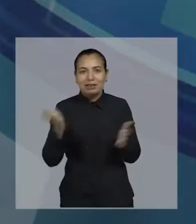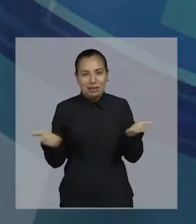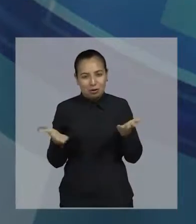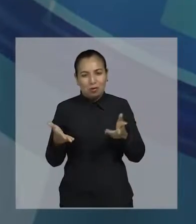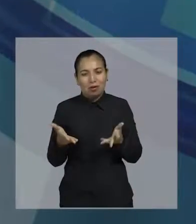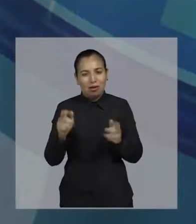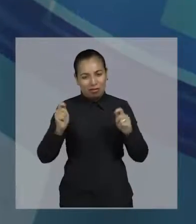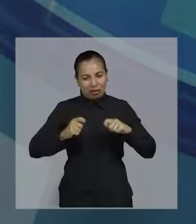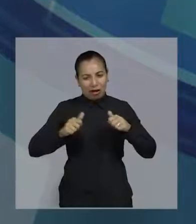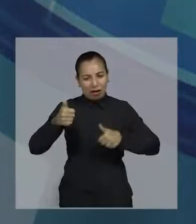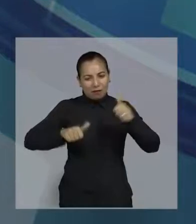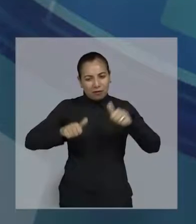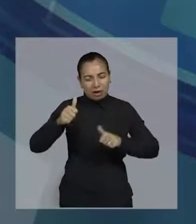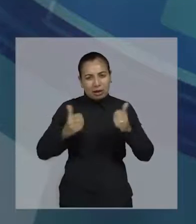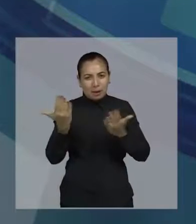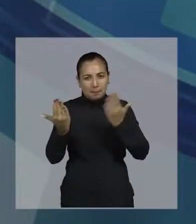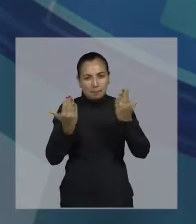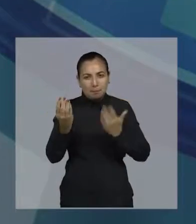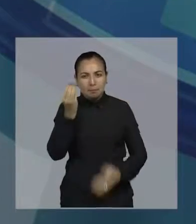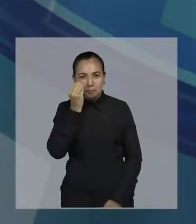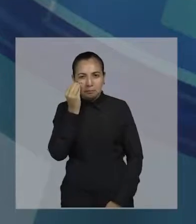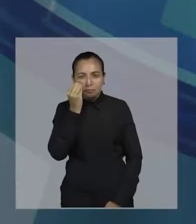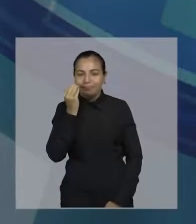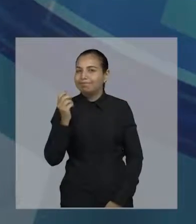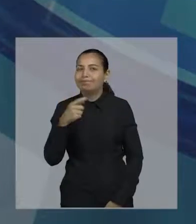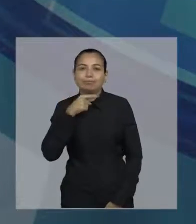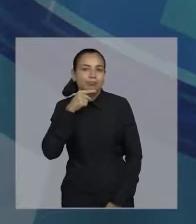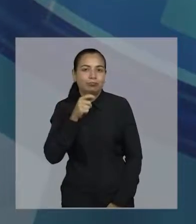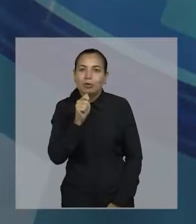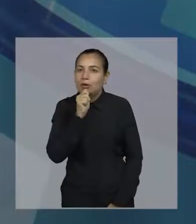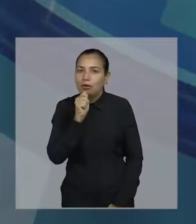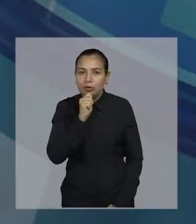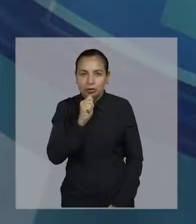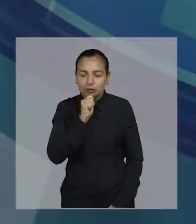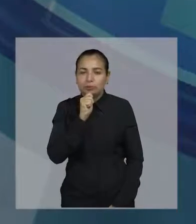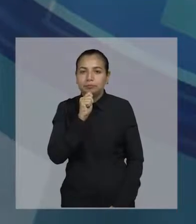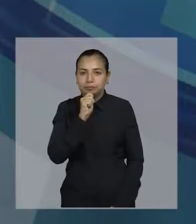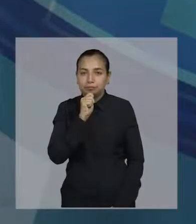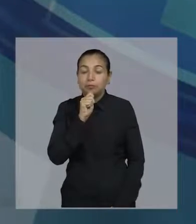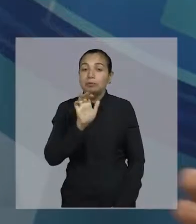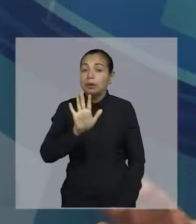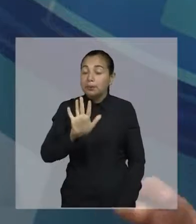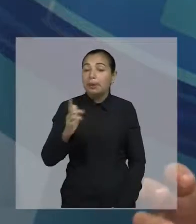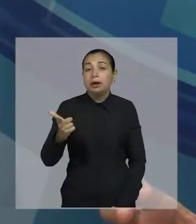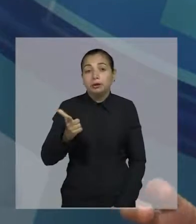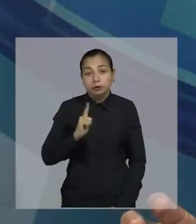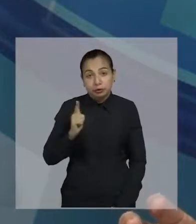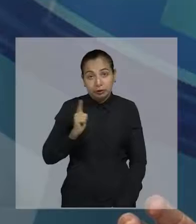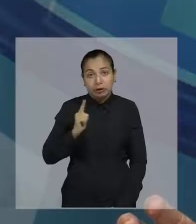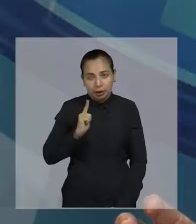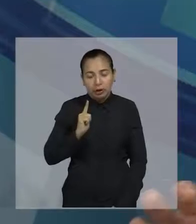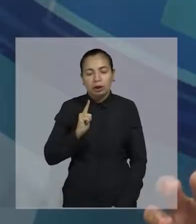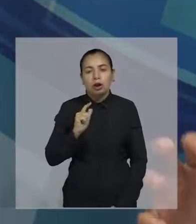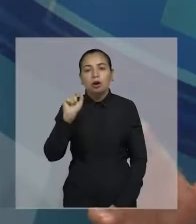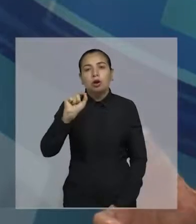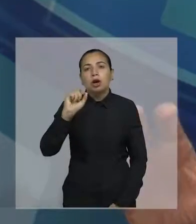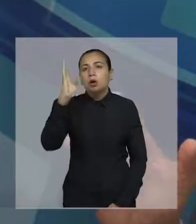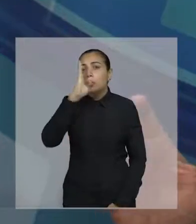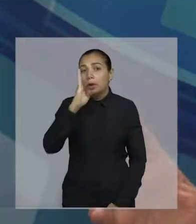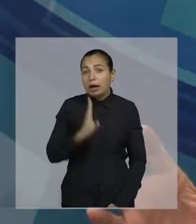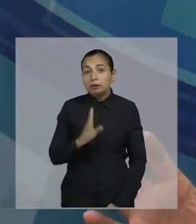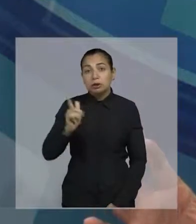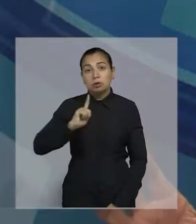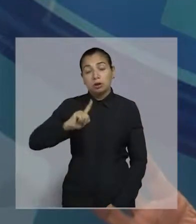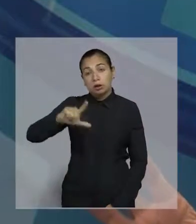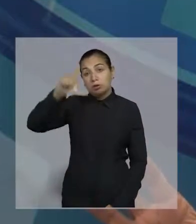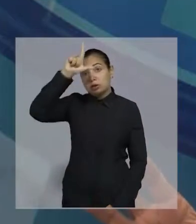Além disso, existe um outro aspecto, que é o desgaste das lideranças. Havia uma polaridade quando o Brasil só tinha liderança